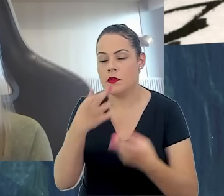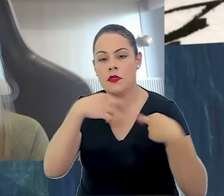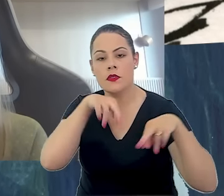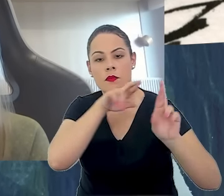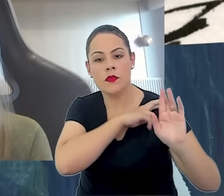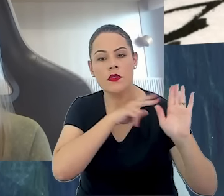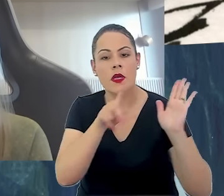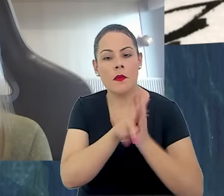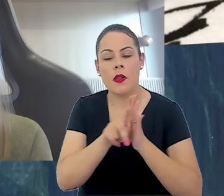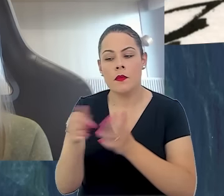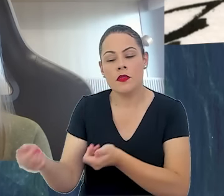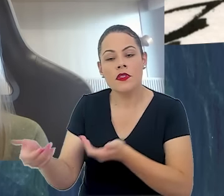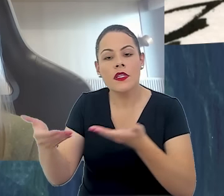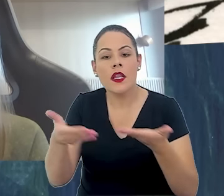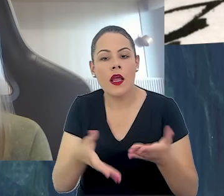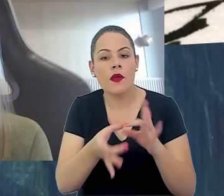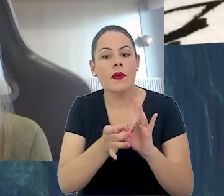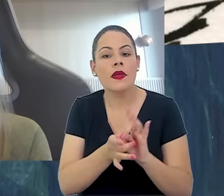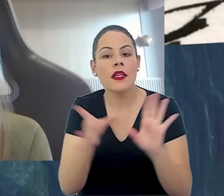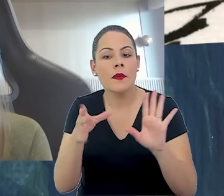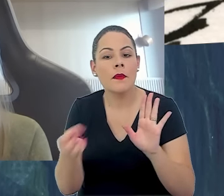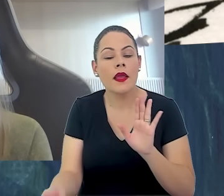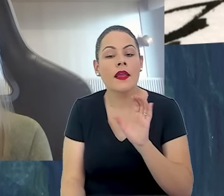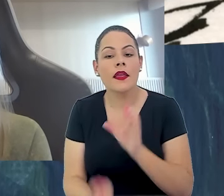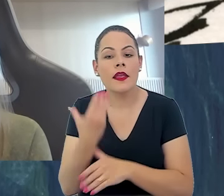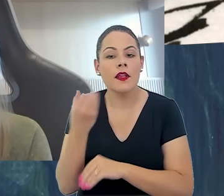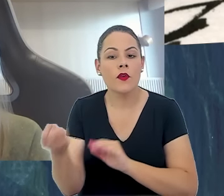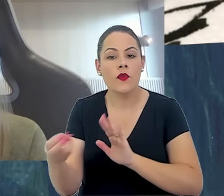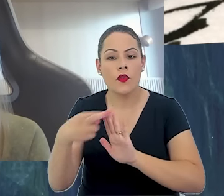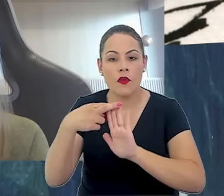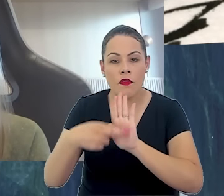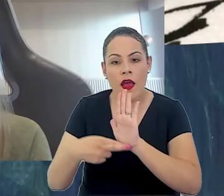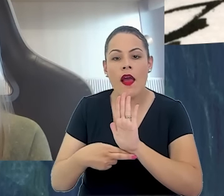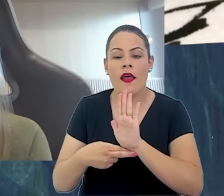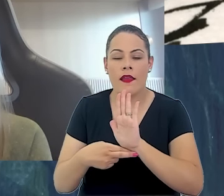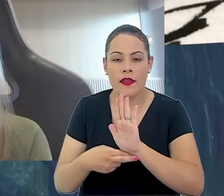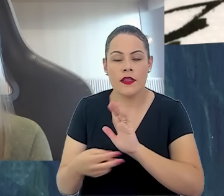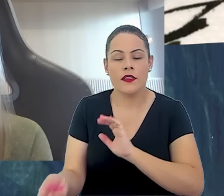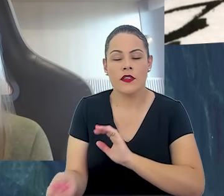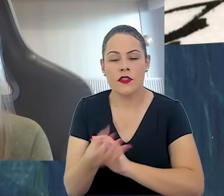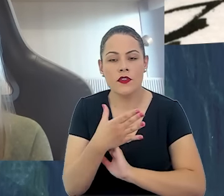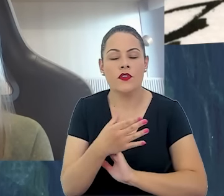autoridades responsáveis fornecem normas, disclosure,